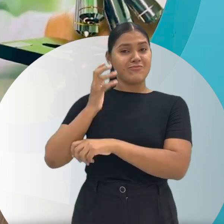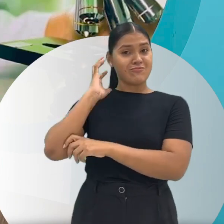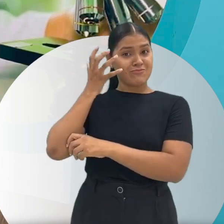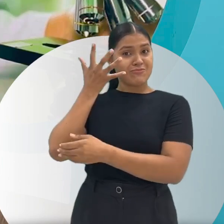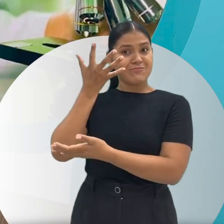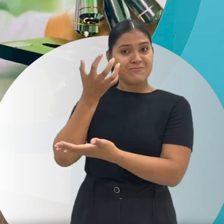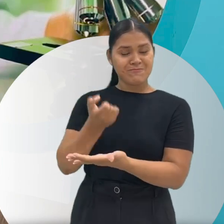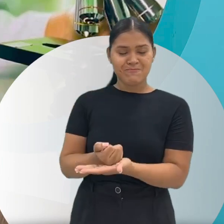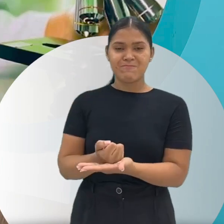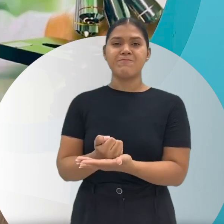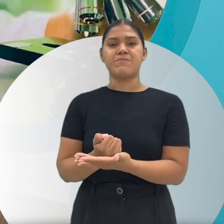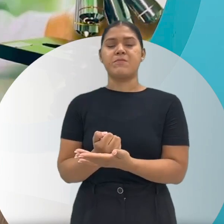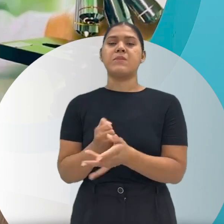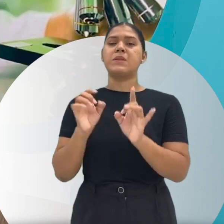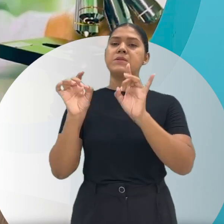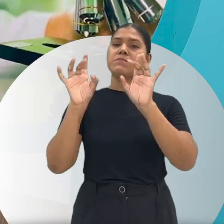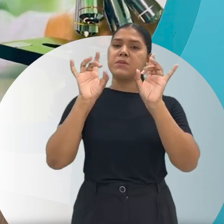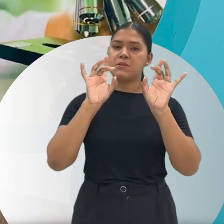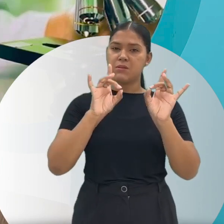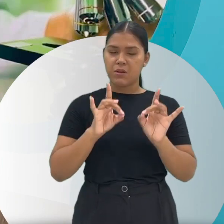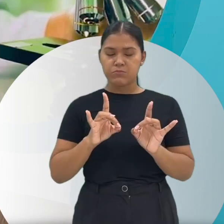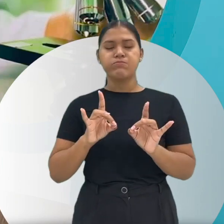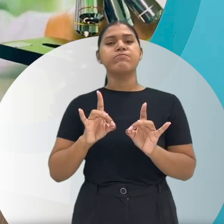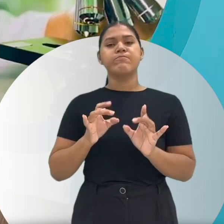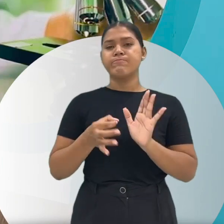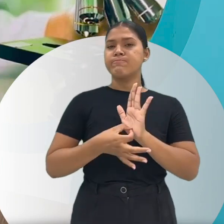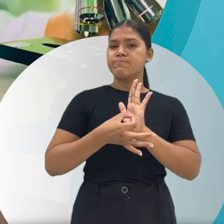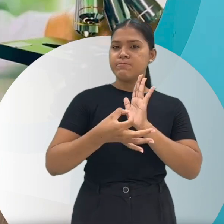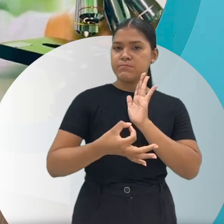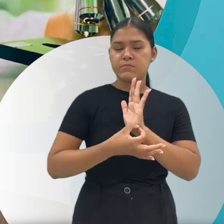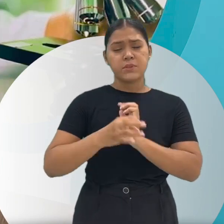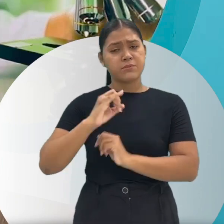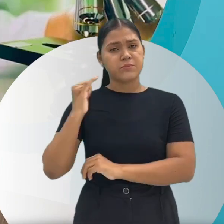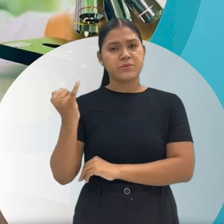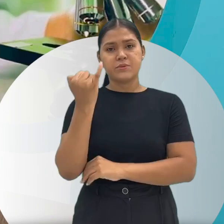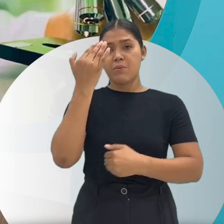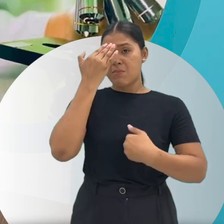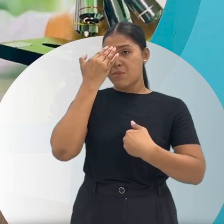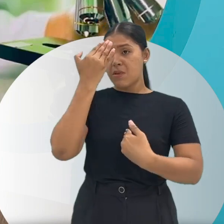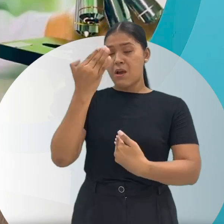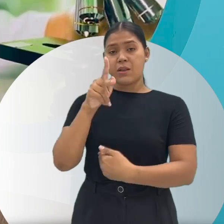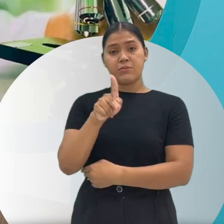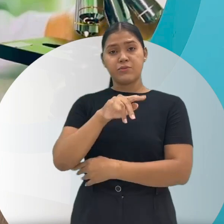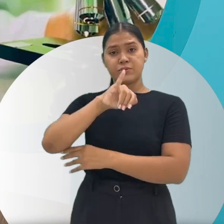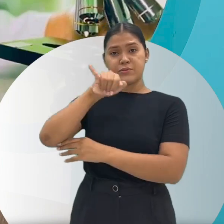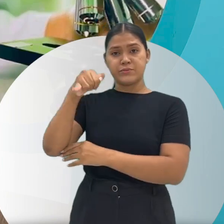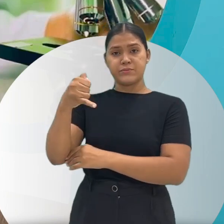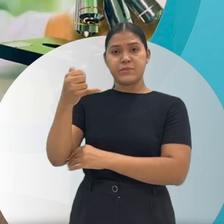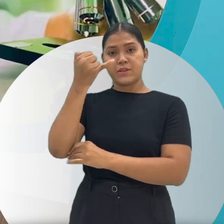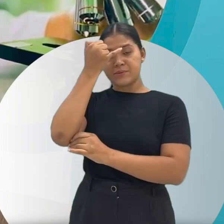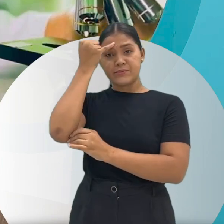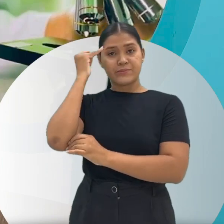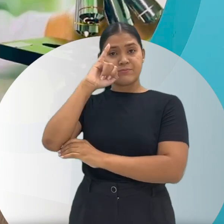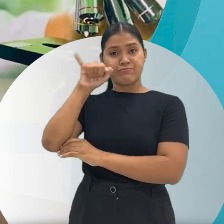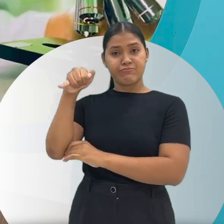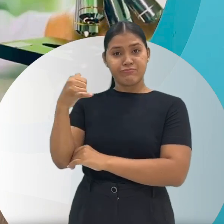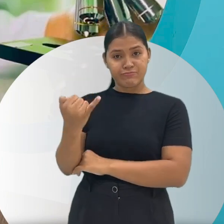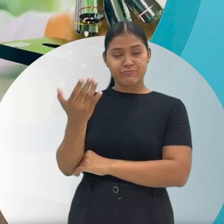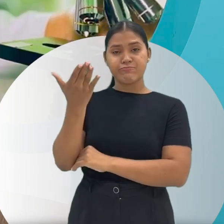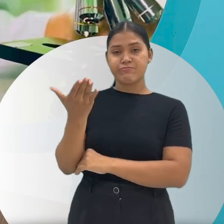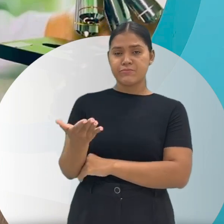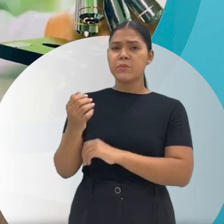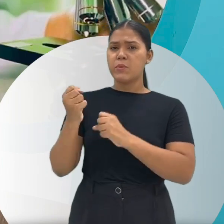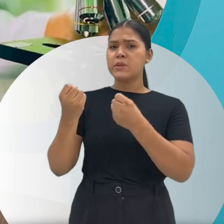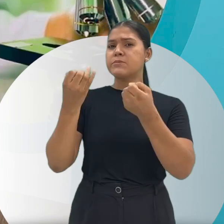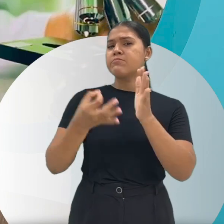emocionante, com falas muito potentes. Eu agradeço, professor, Prazer é todo meu. e eu gostaria que você deixasse as